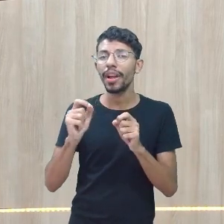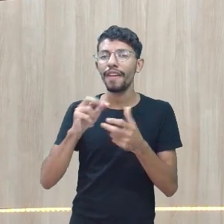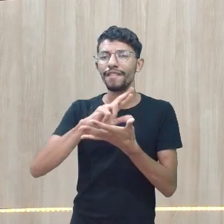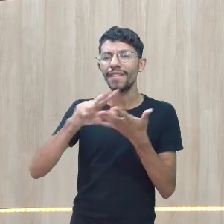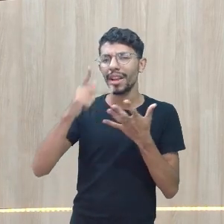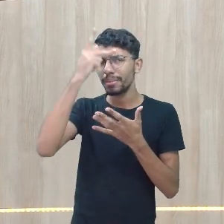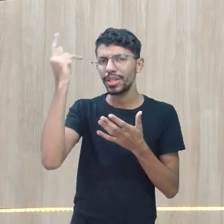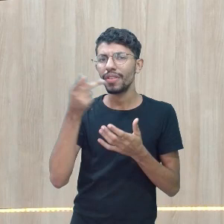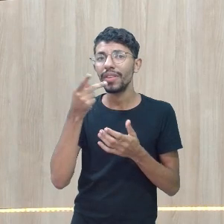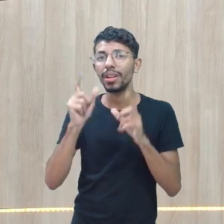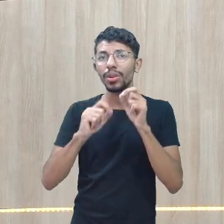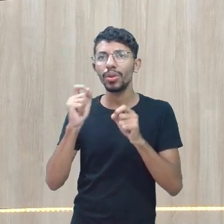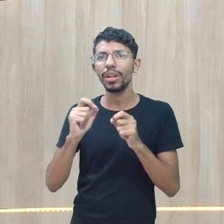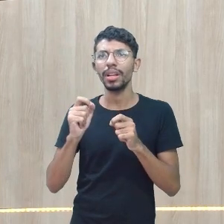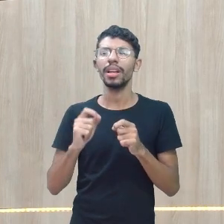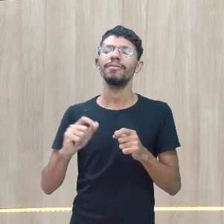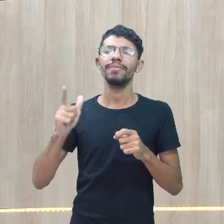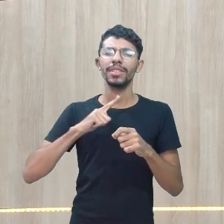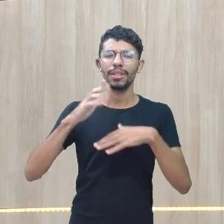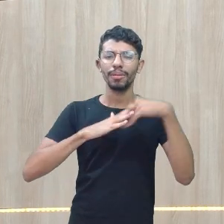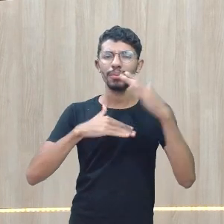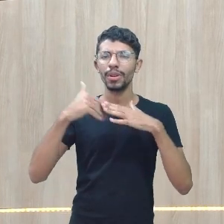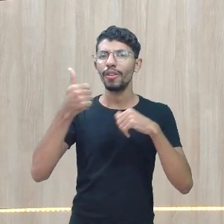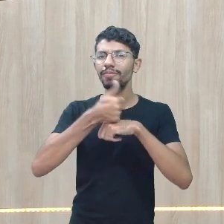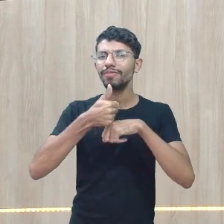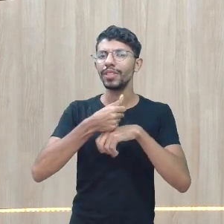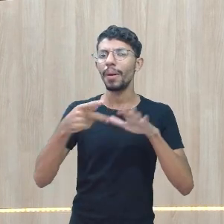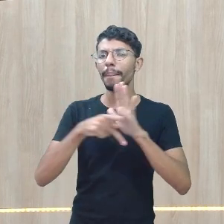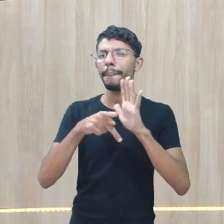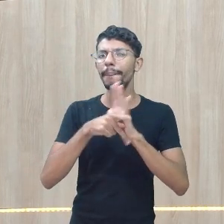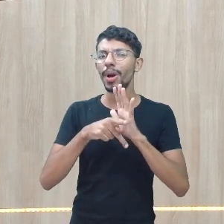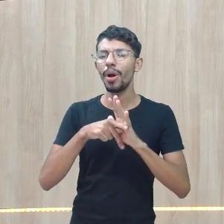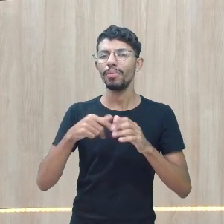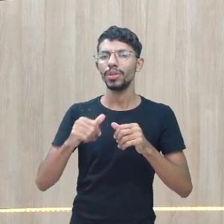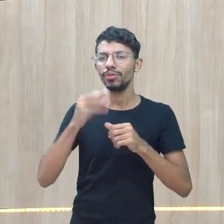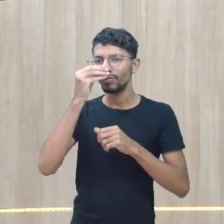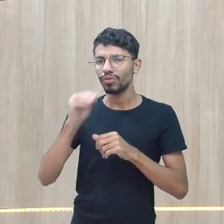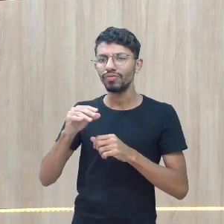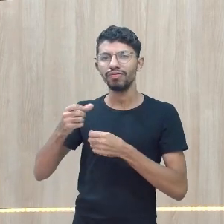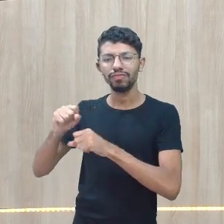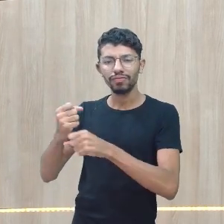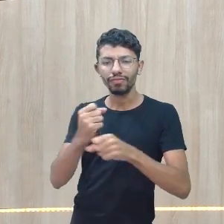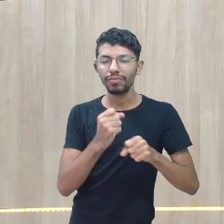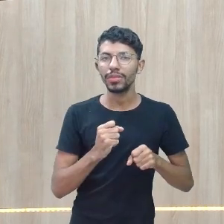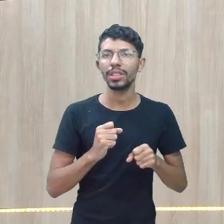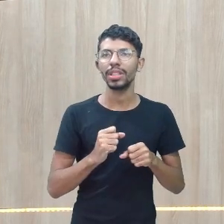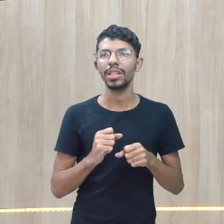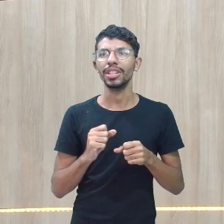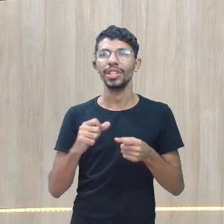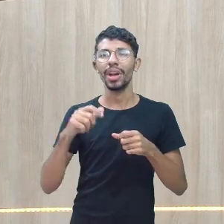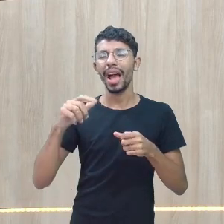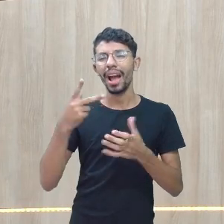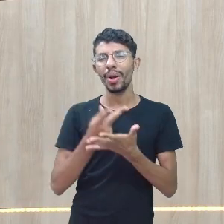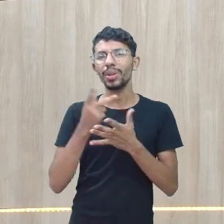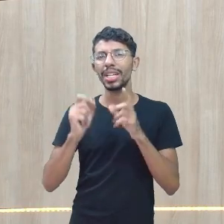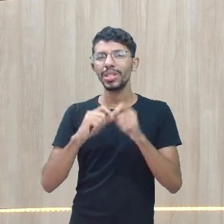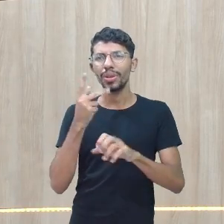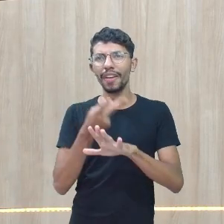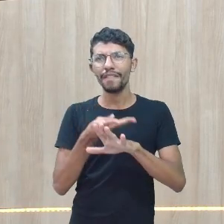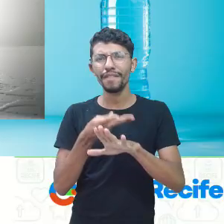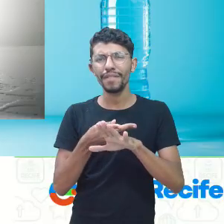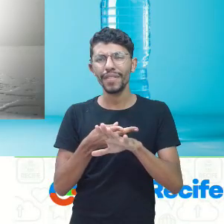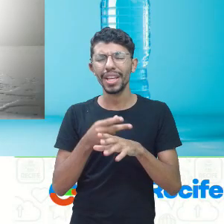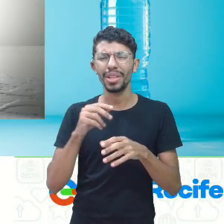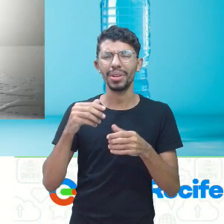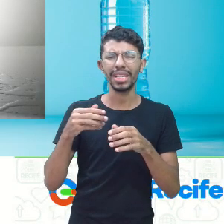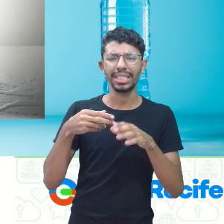na hora quando vão pegar as sacolas de lixo, o vidro passa do plástico e corta às vezes a perna, mesmo eles estando com essas calças